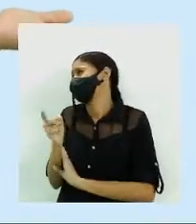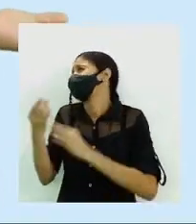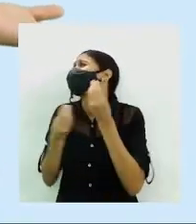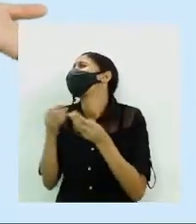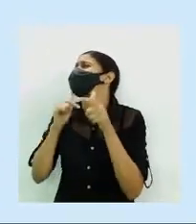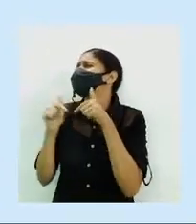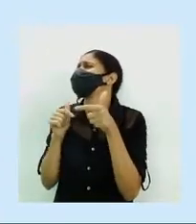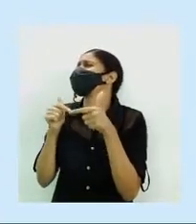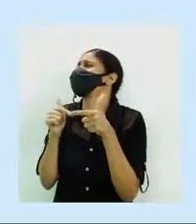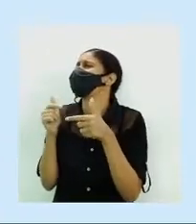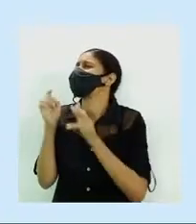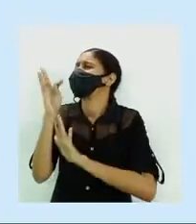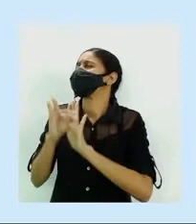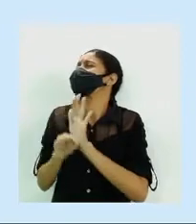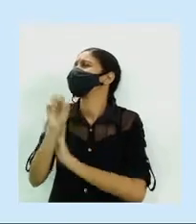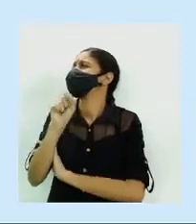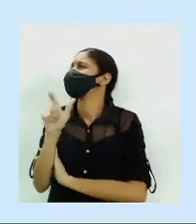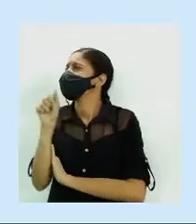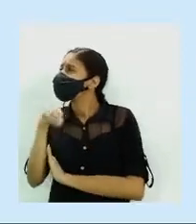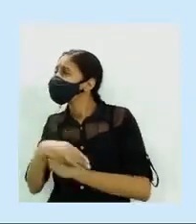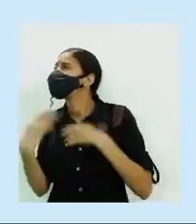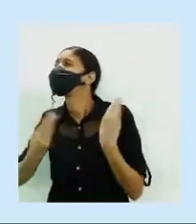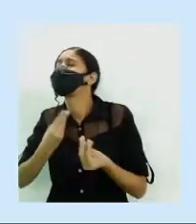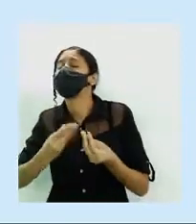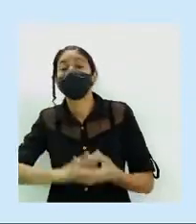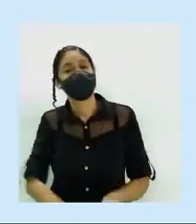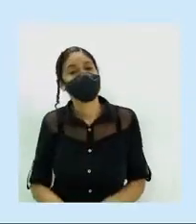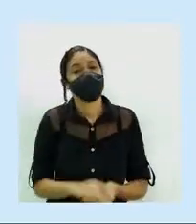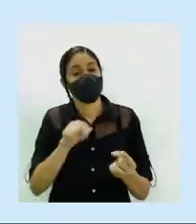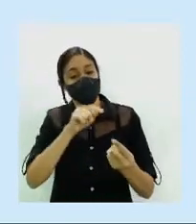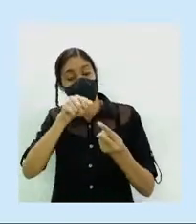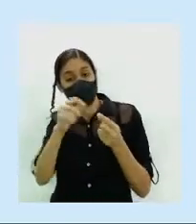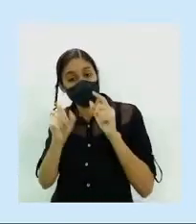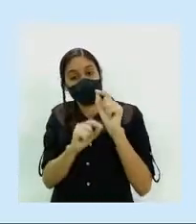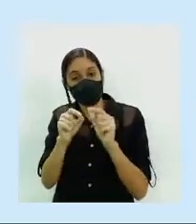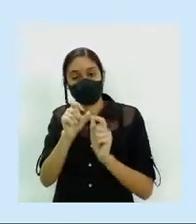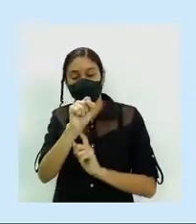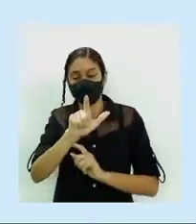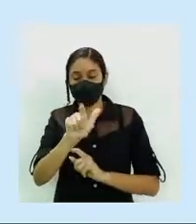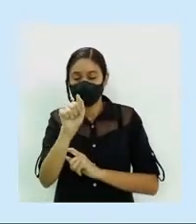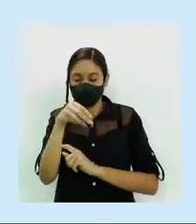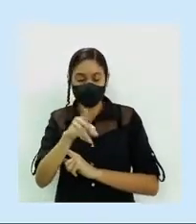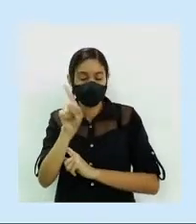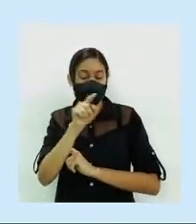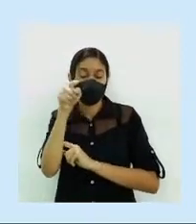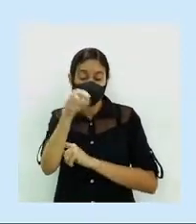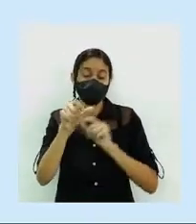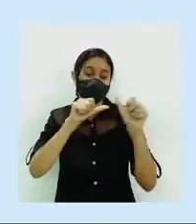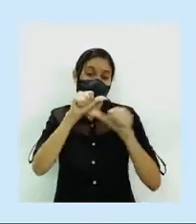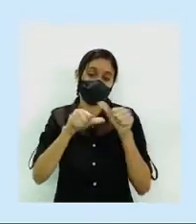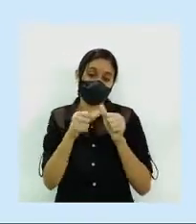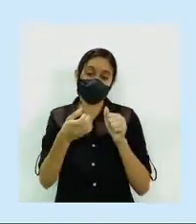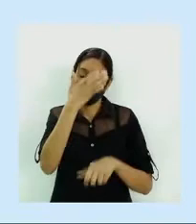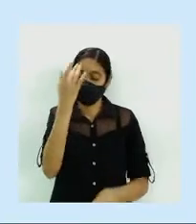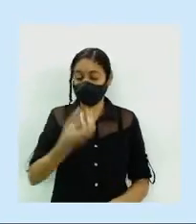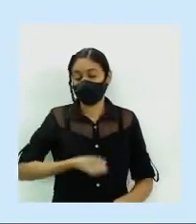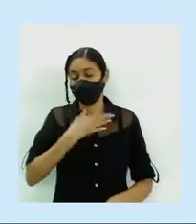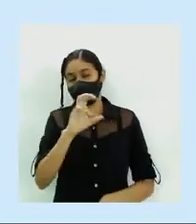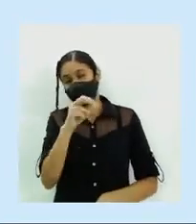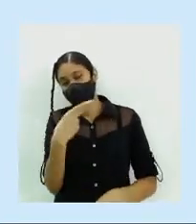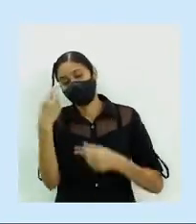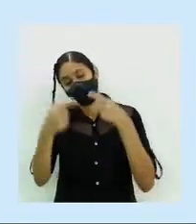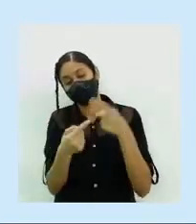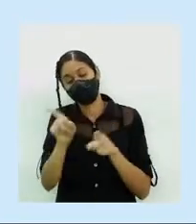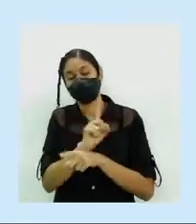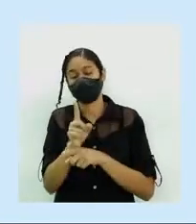vou trabalhar esse gênero textual? Mas o intuito de trabalhar o slam não é que você seja um poeta ou